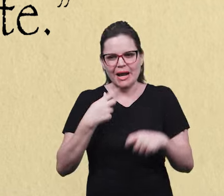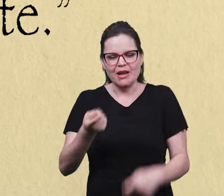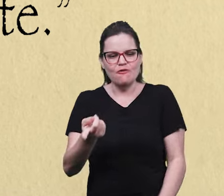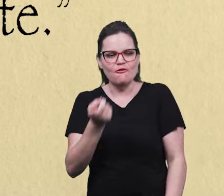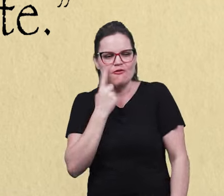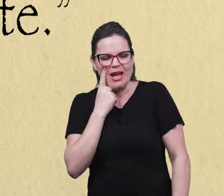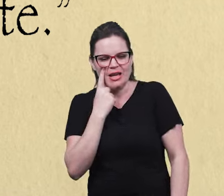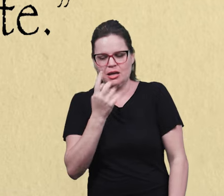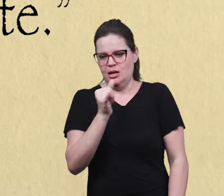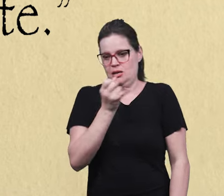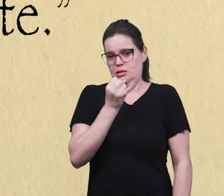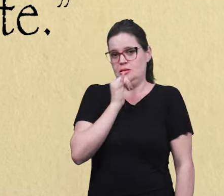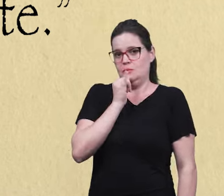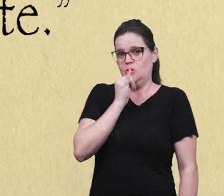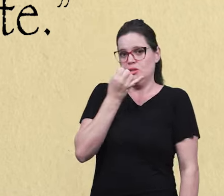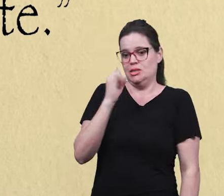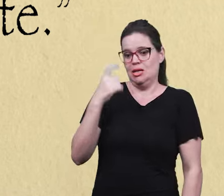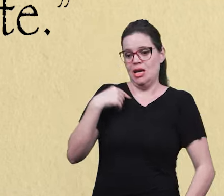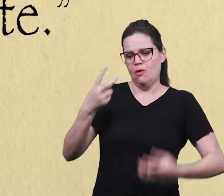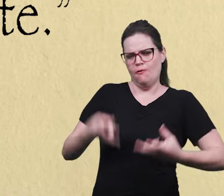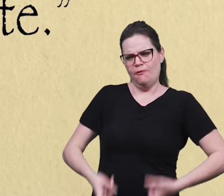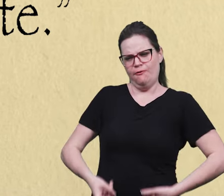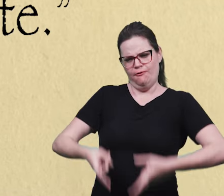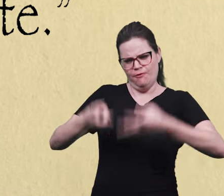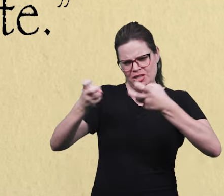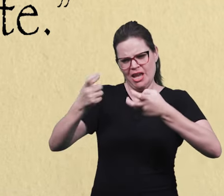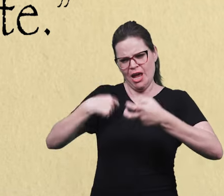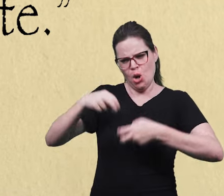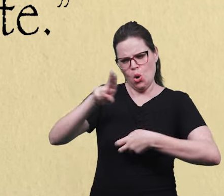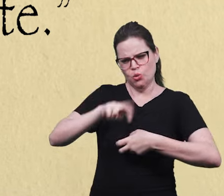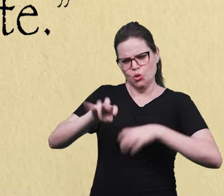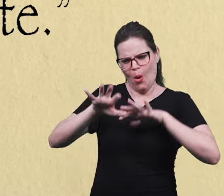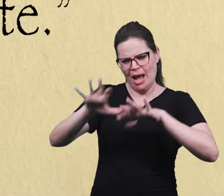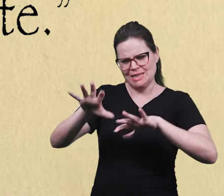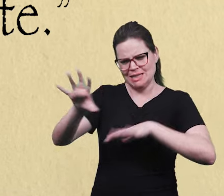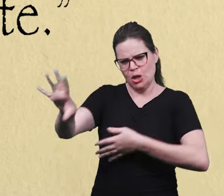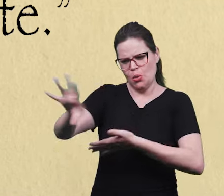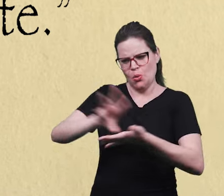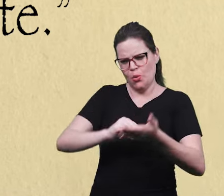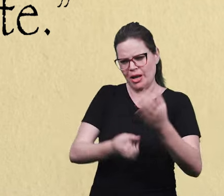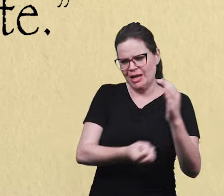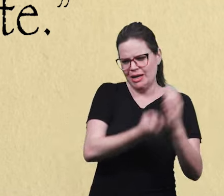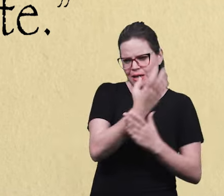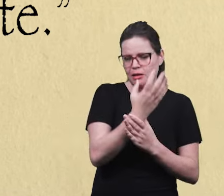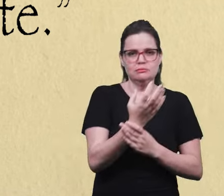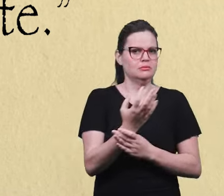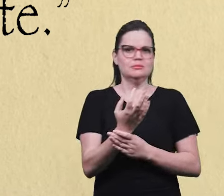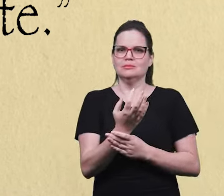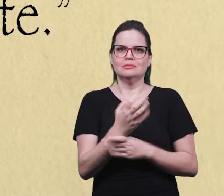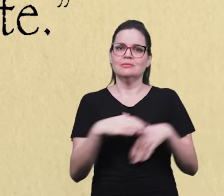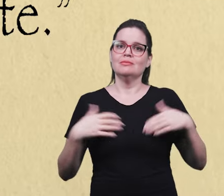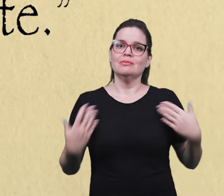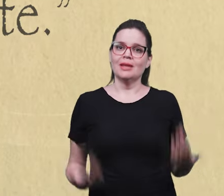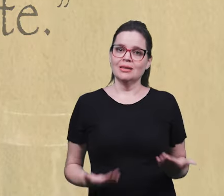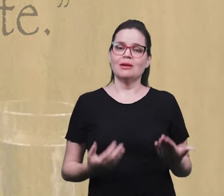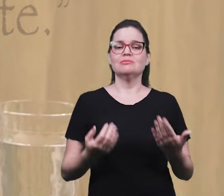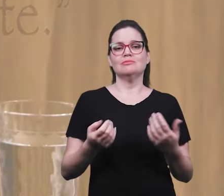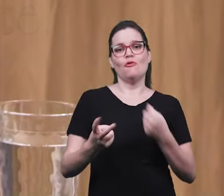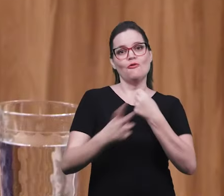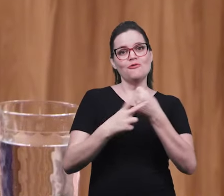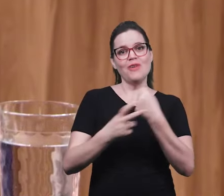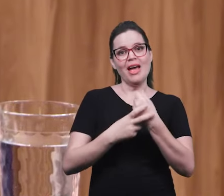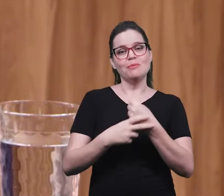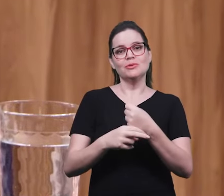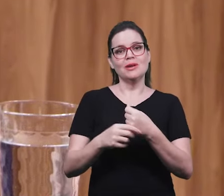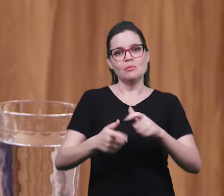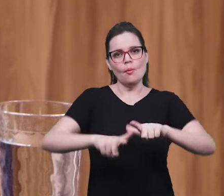vê, quer dizer, obra criadora, não foi feito do que é aparente. Então, bará, quer dizer, criar do nada. Deus não teve